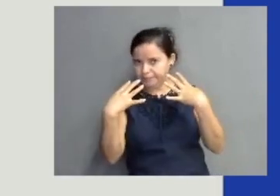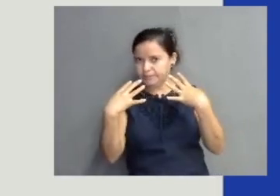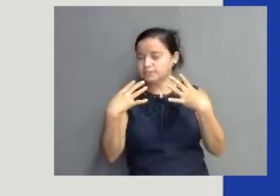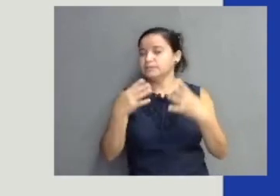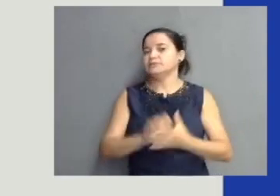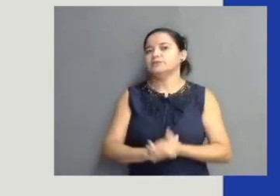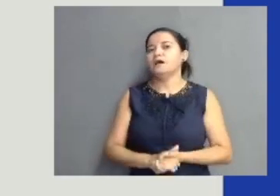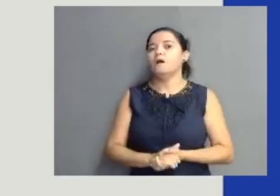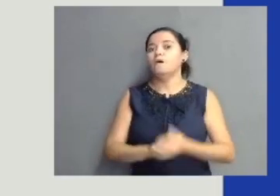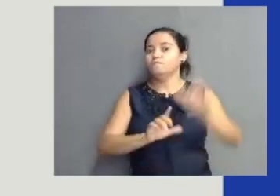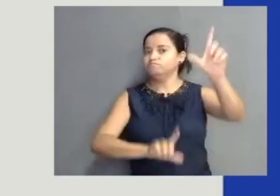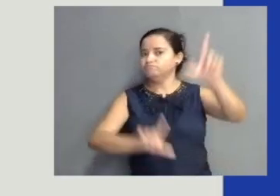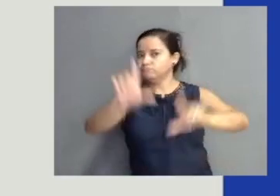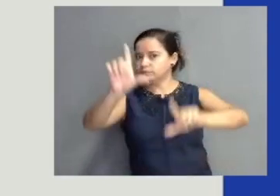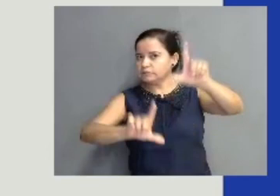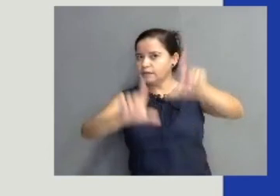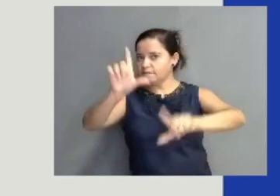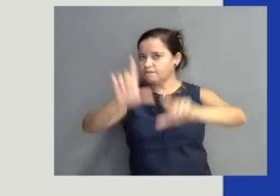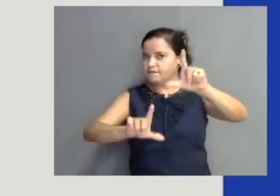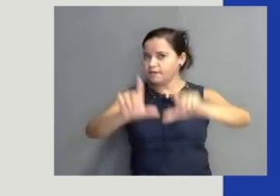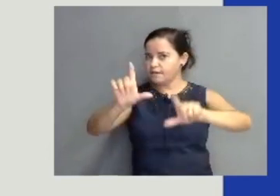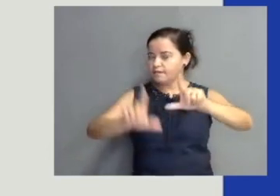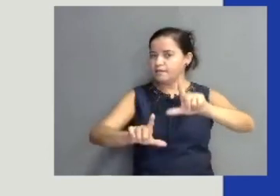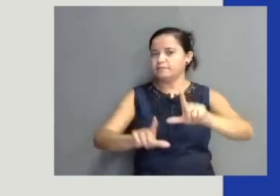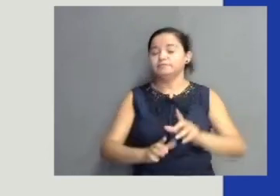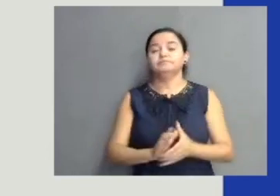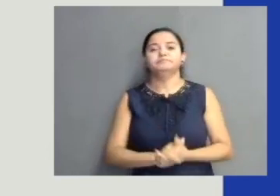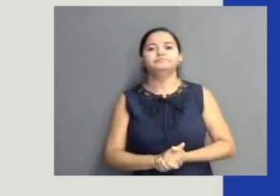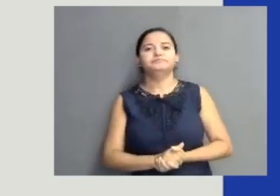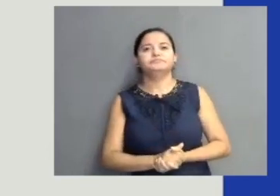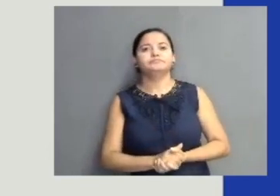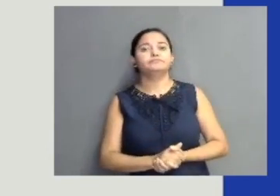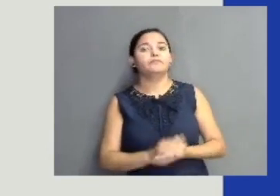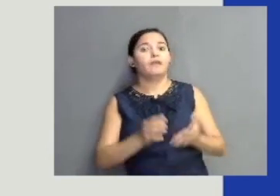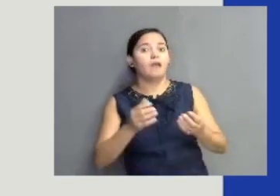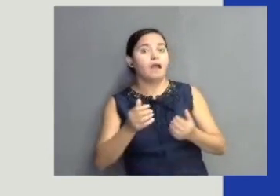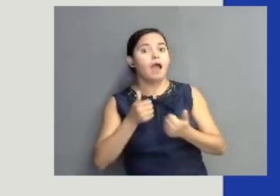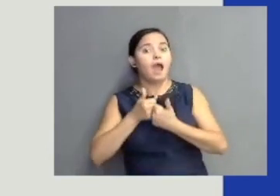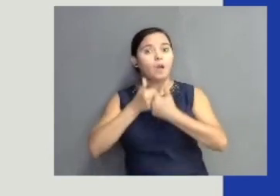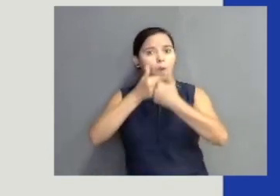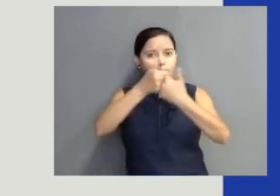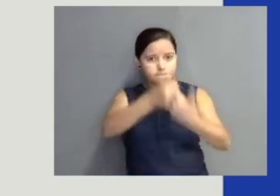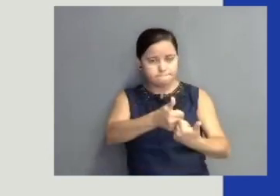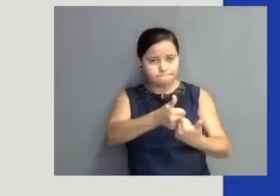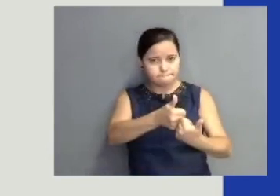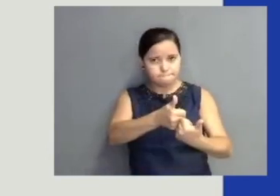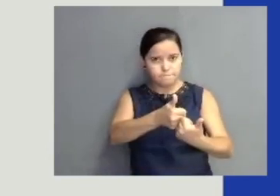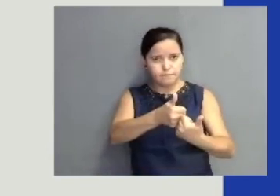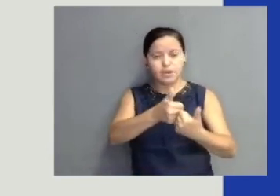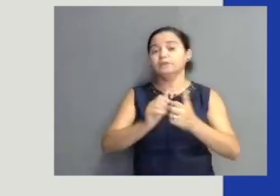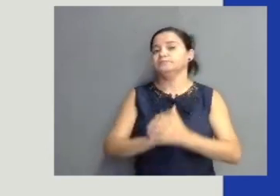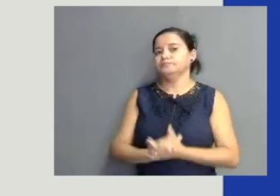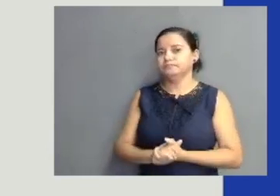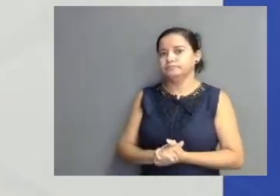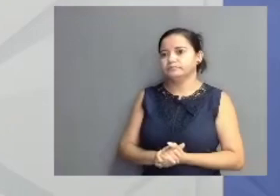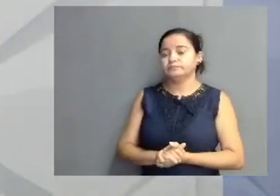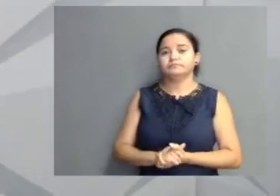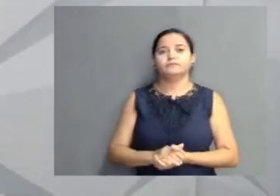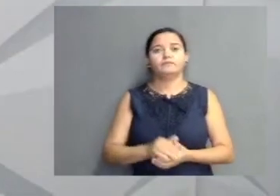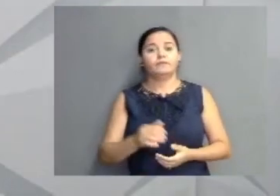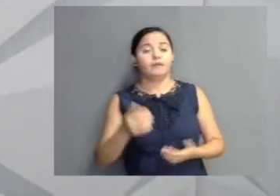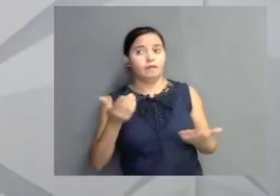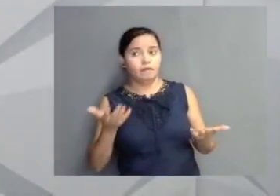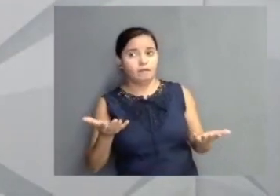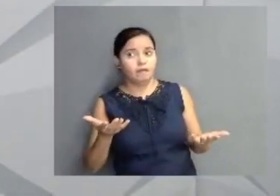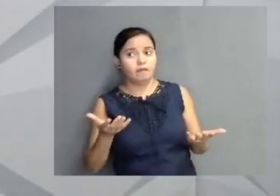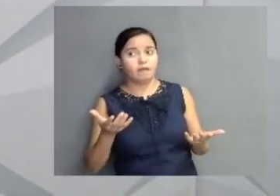telinha da sua TV, acompanhe a leitura e também faça aí a leitura comigo. Só um ponto, trazendo aqui para mim,